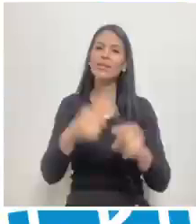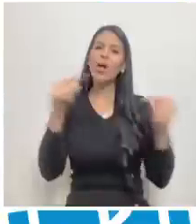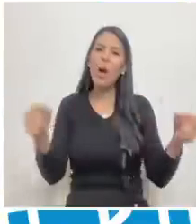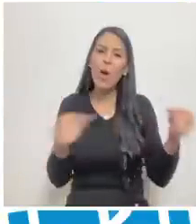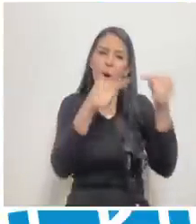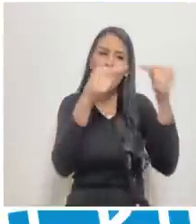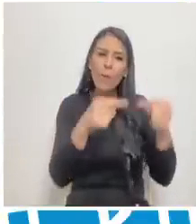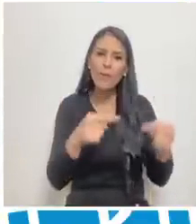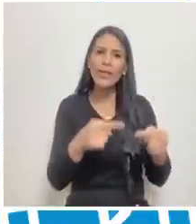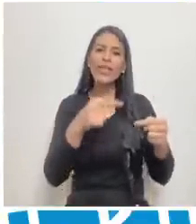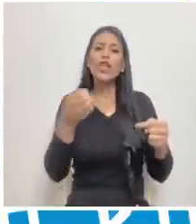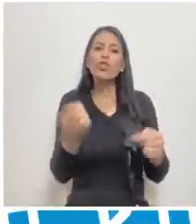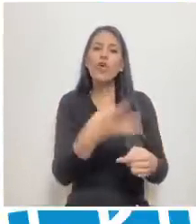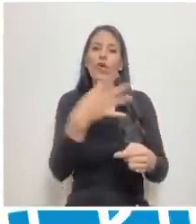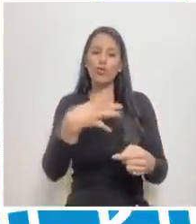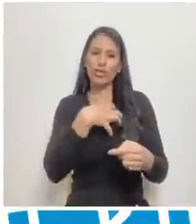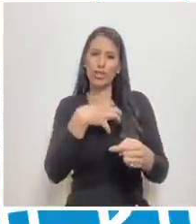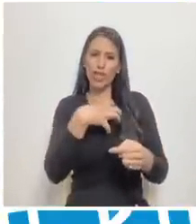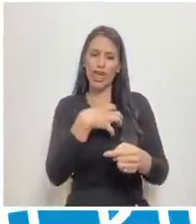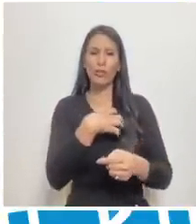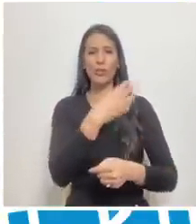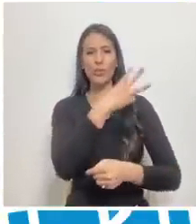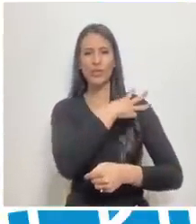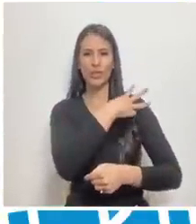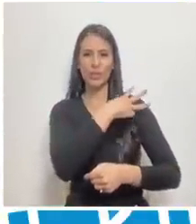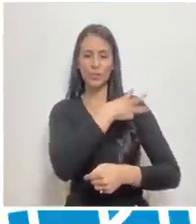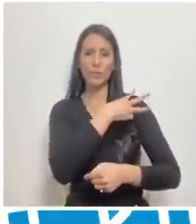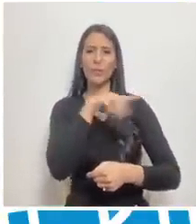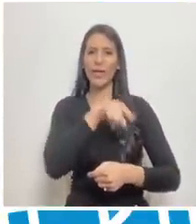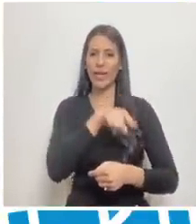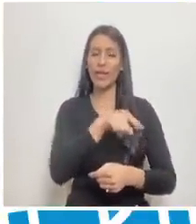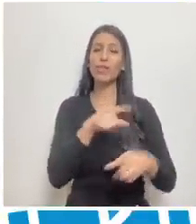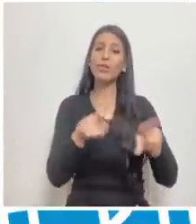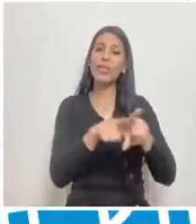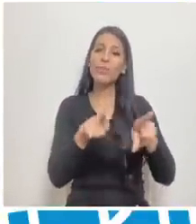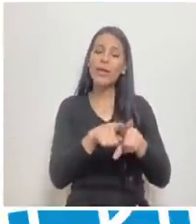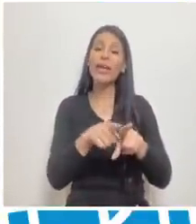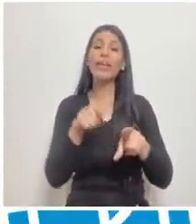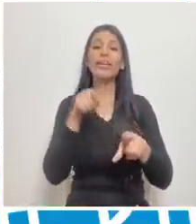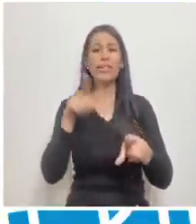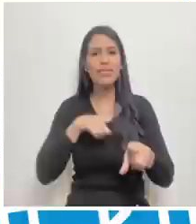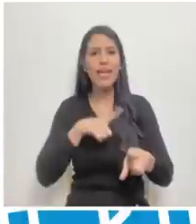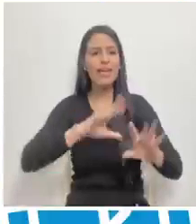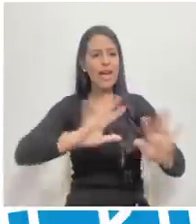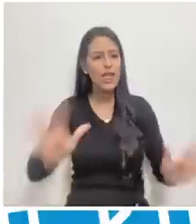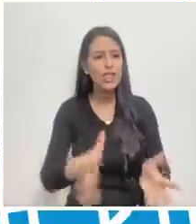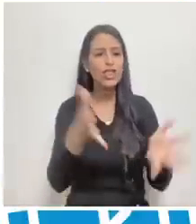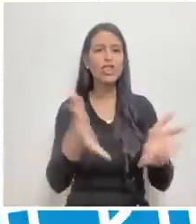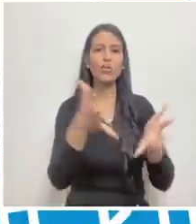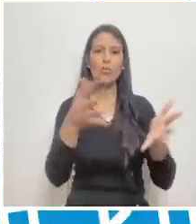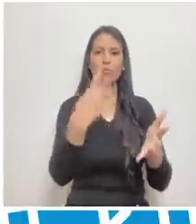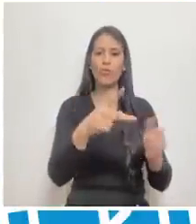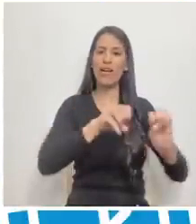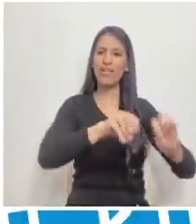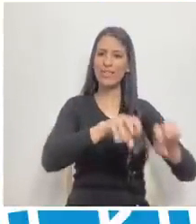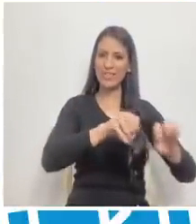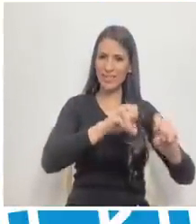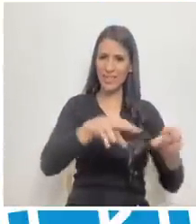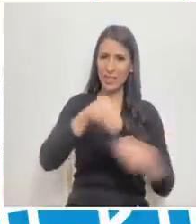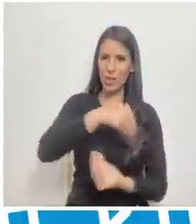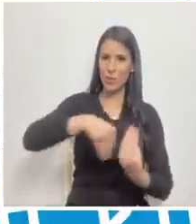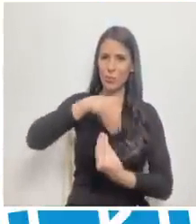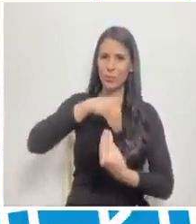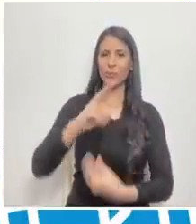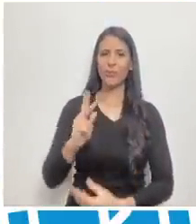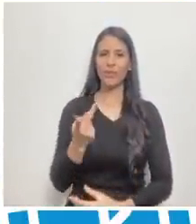da capacidade, do estímulo à criança no ensino híbrido que veio para ficar, usando a tecnologia